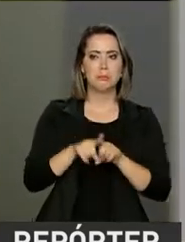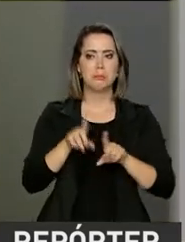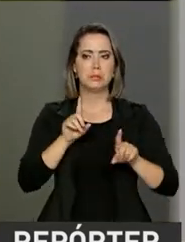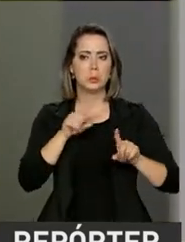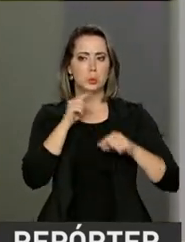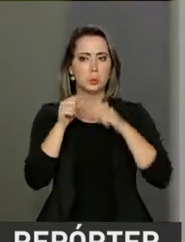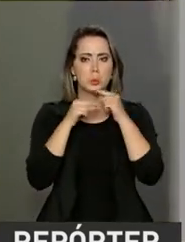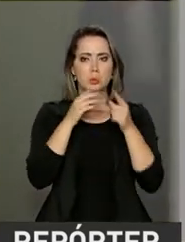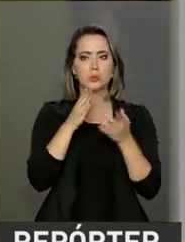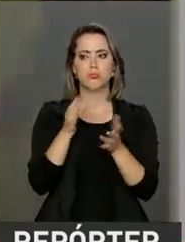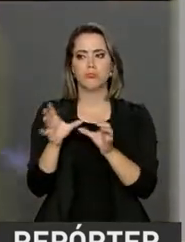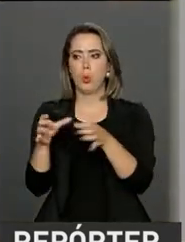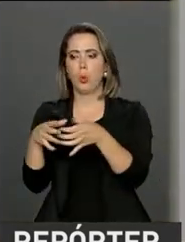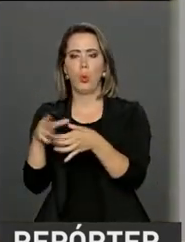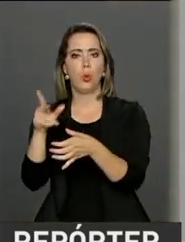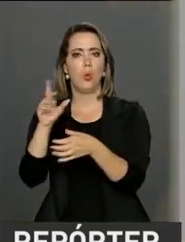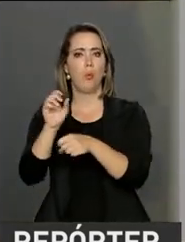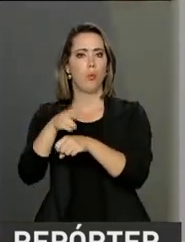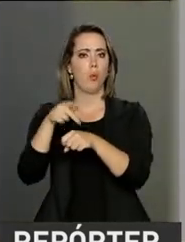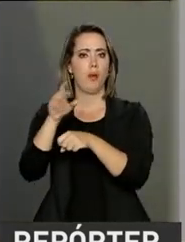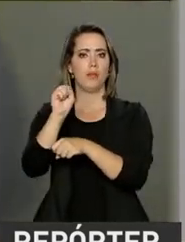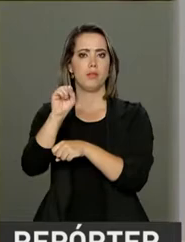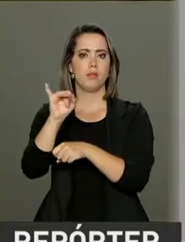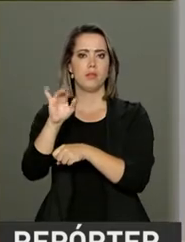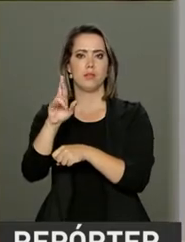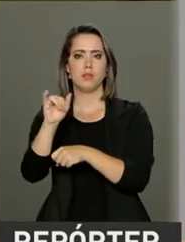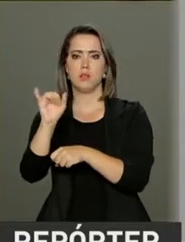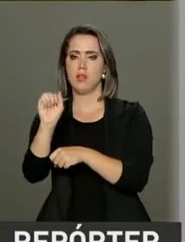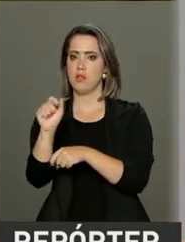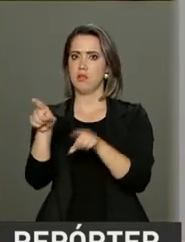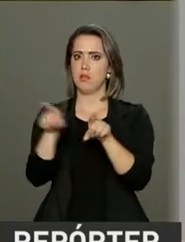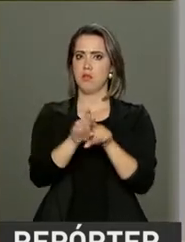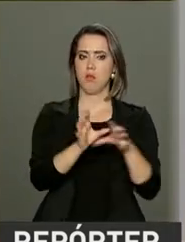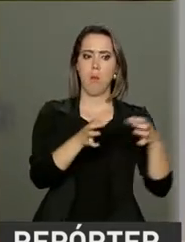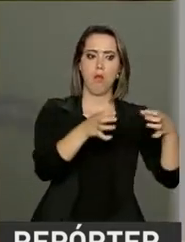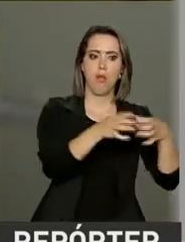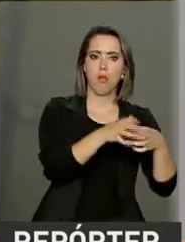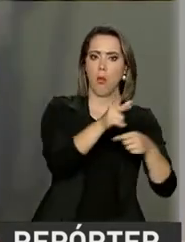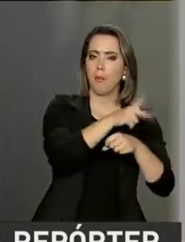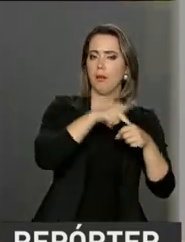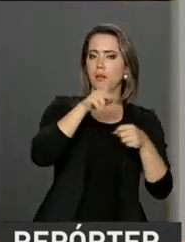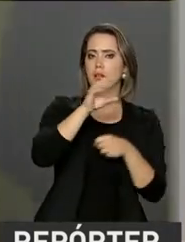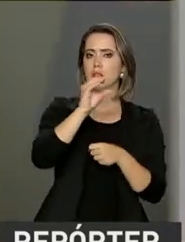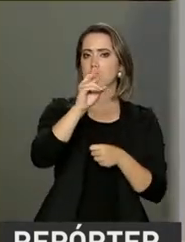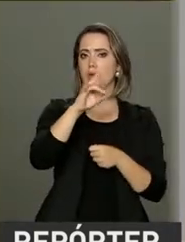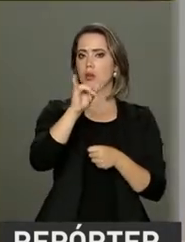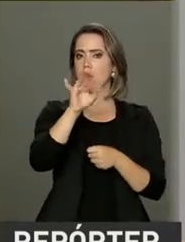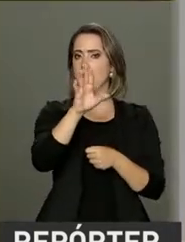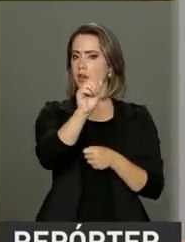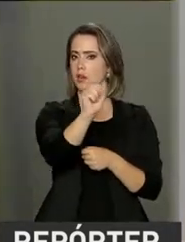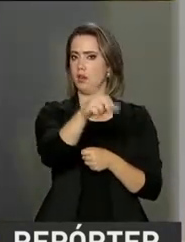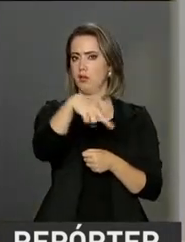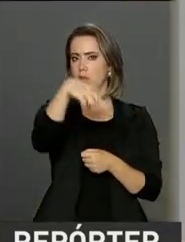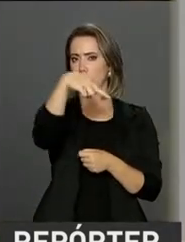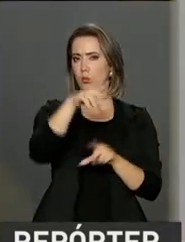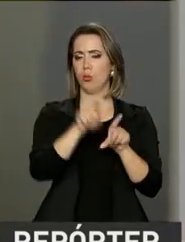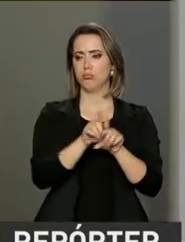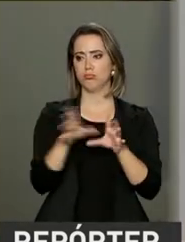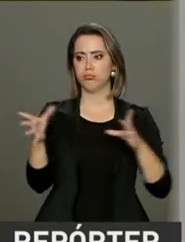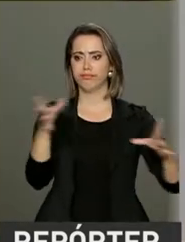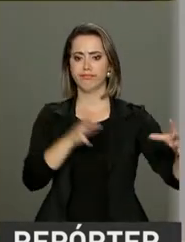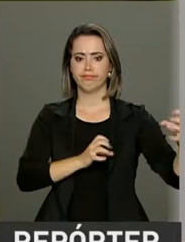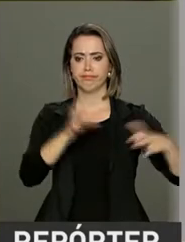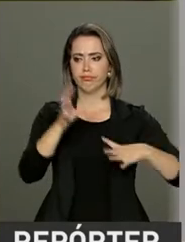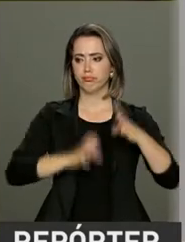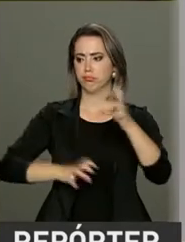na Síria, à tensão na Península Coreana, só para dar dois exemplos. Os focos de